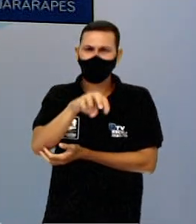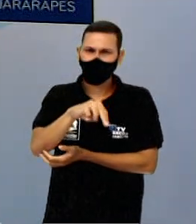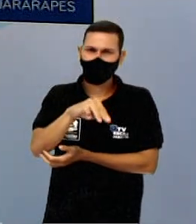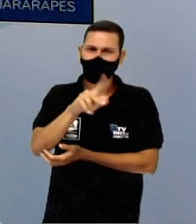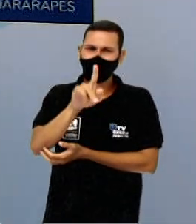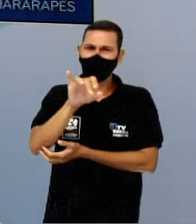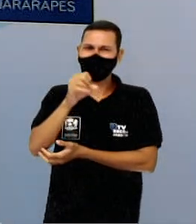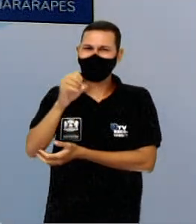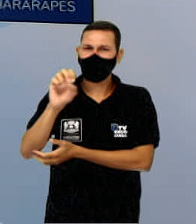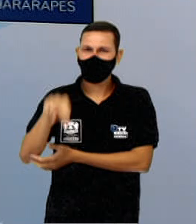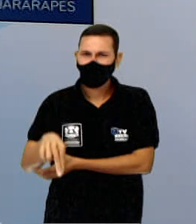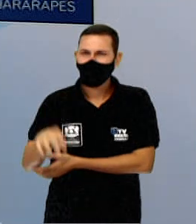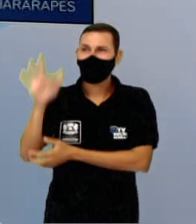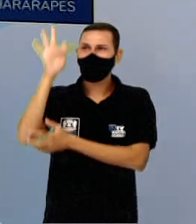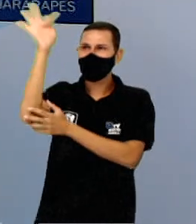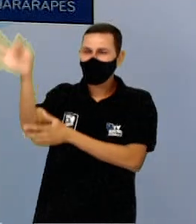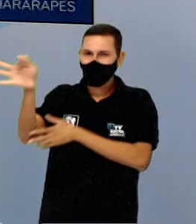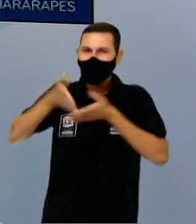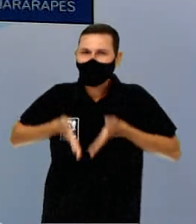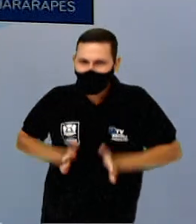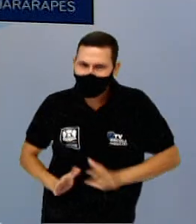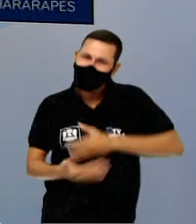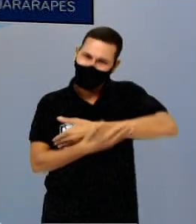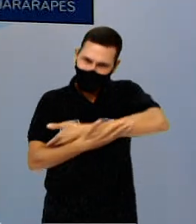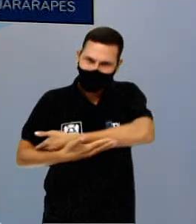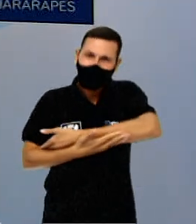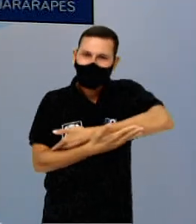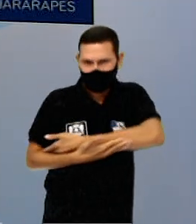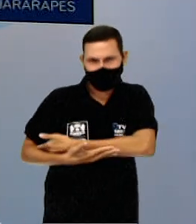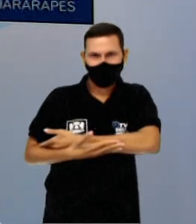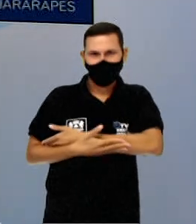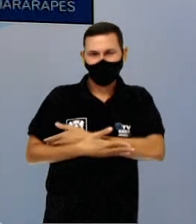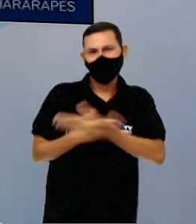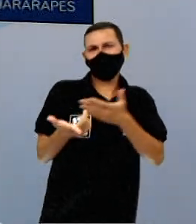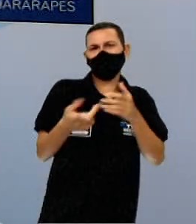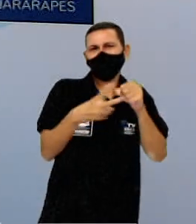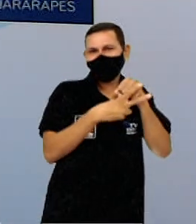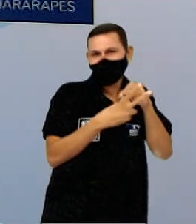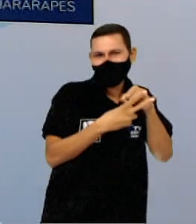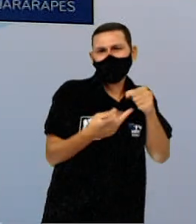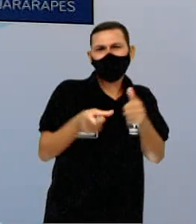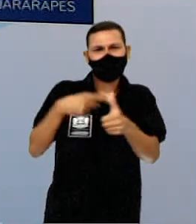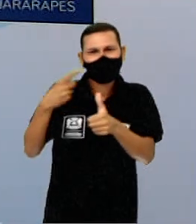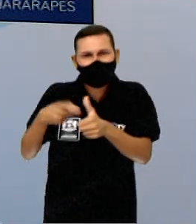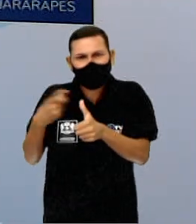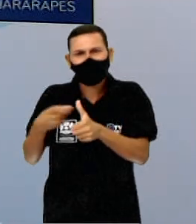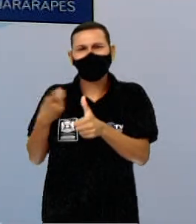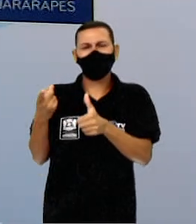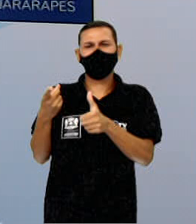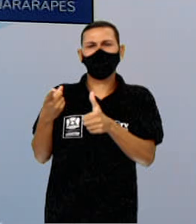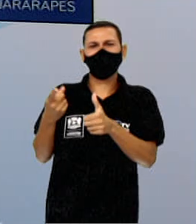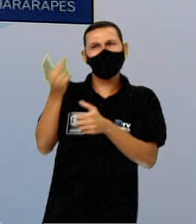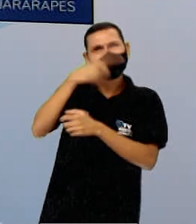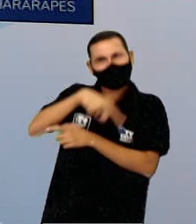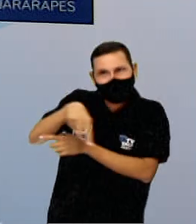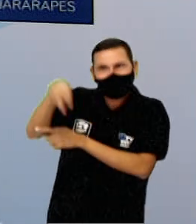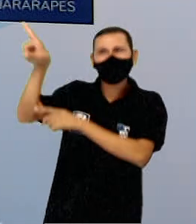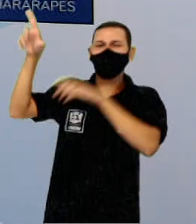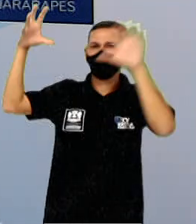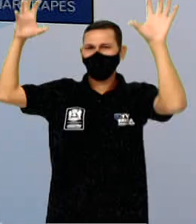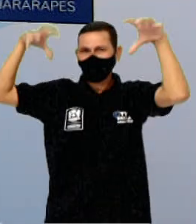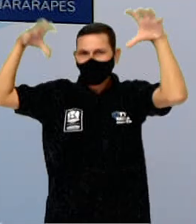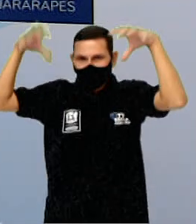bebê novamente aqui o verbo to be no 21 verbo principal it's going to rain vai chover